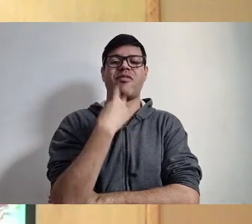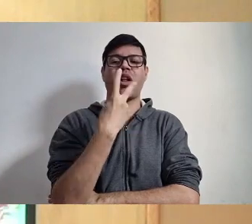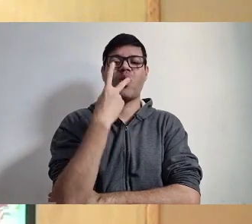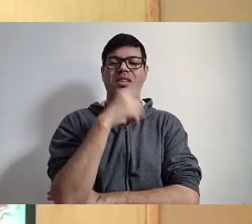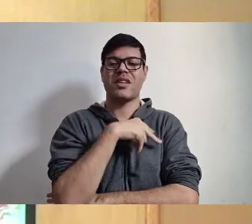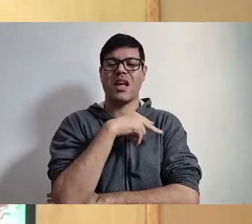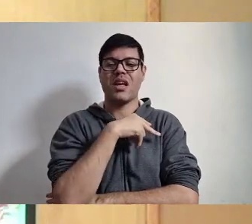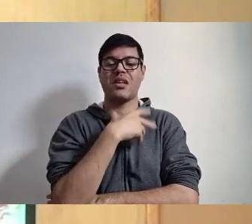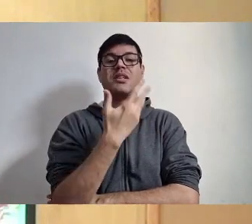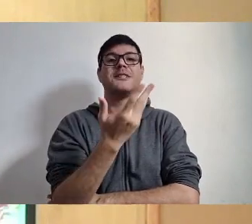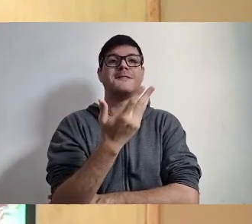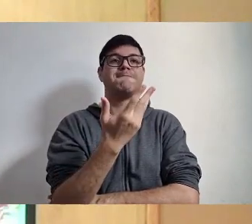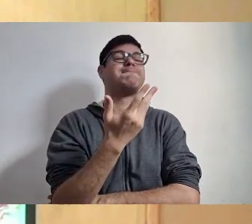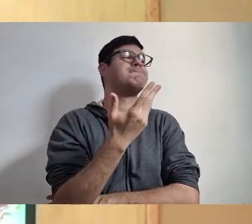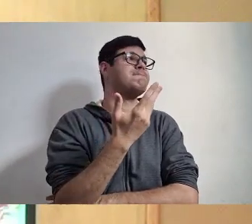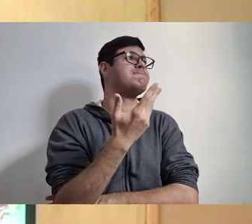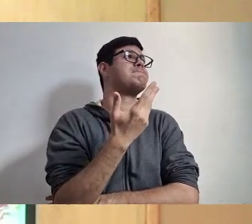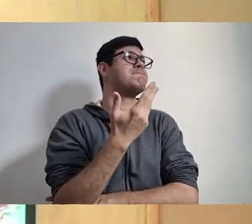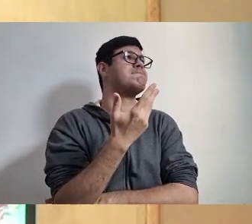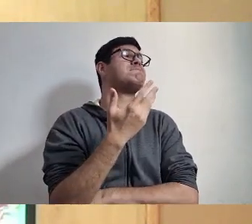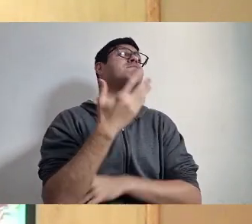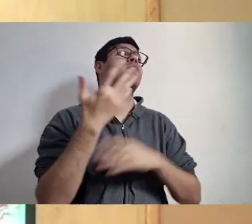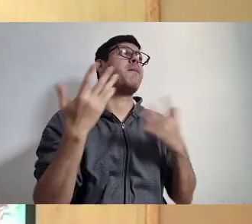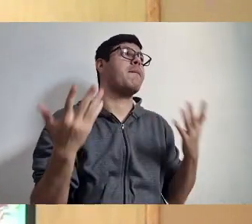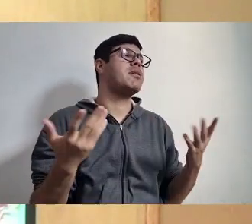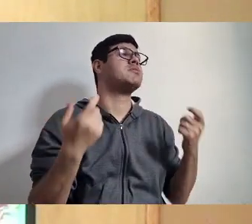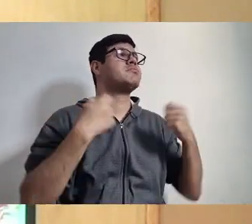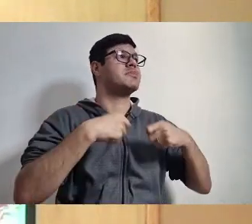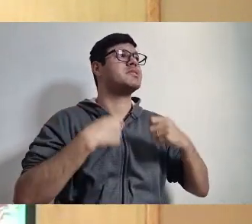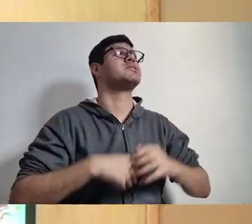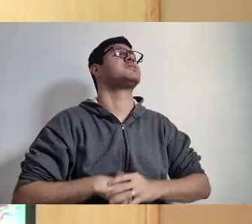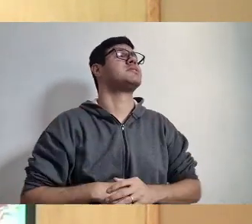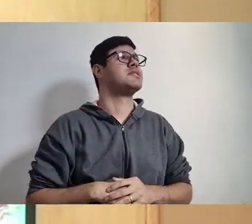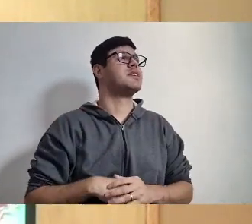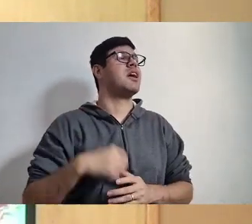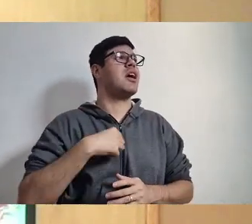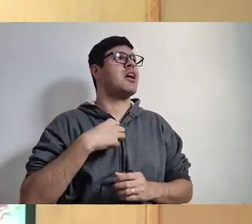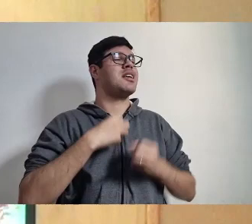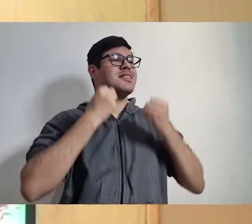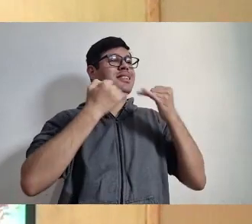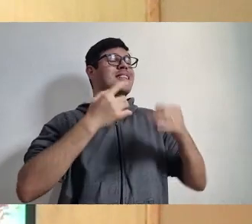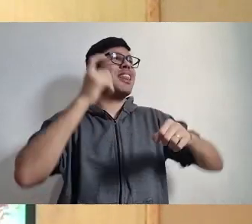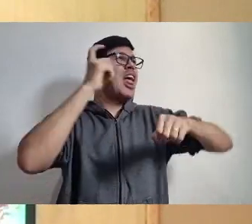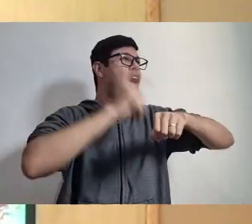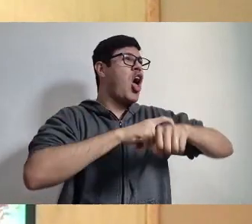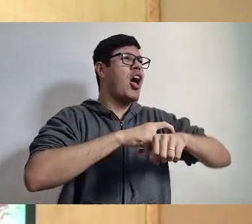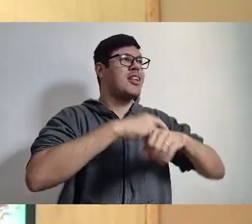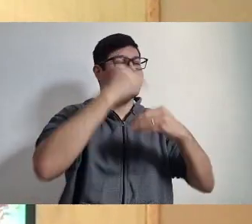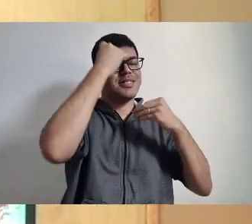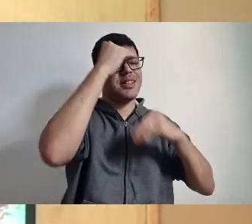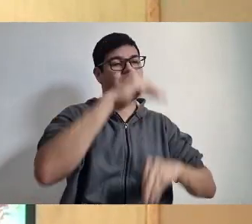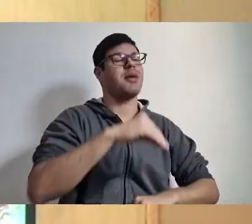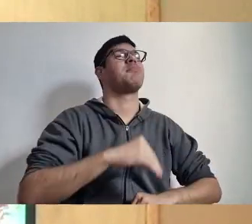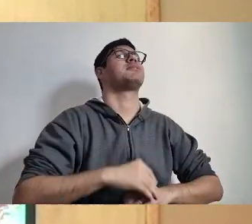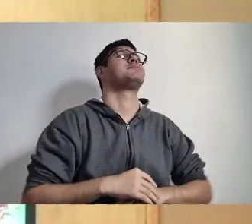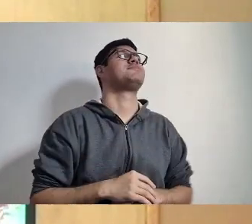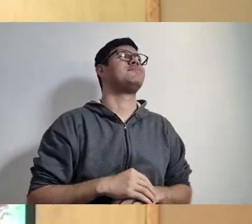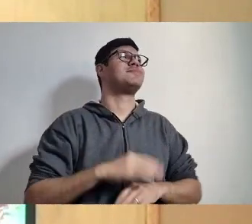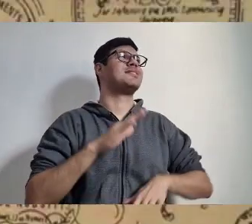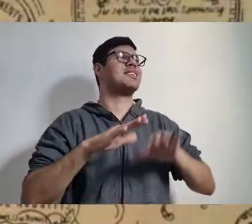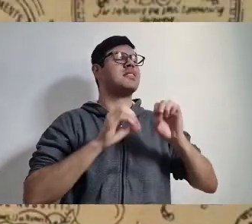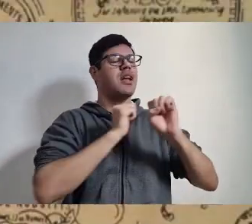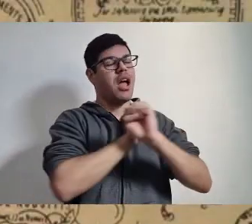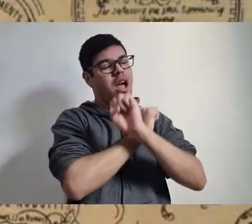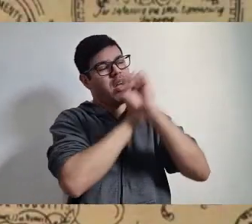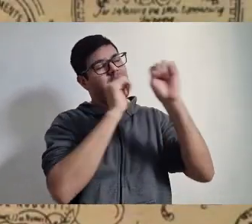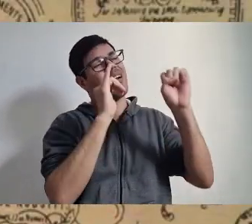pena para você naquele momento, mas vale a pena para muita gente. Vale, mas eu estou dizendo que é só na hora do desânimo mesmo. Depois né? volta, né? Tem dia que a gente acorda